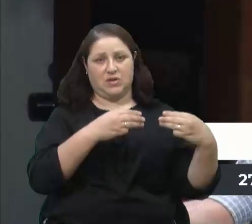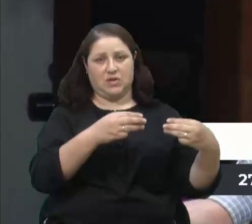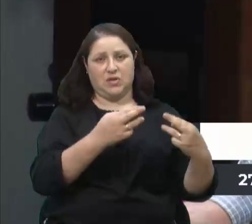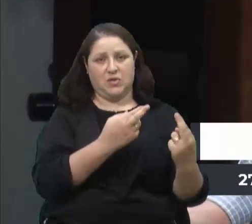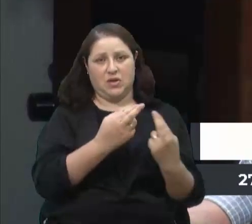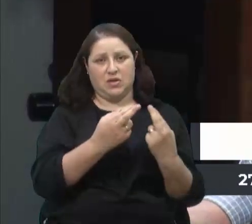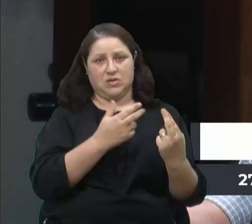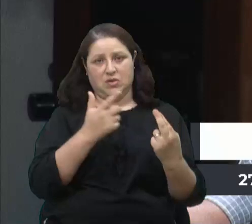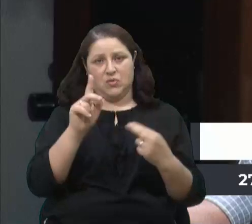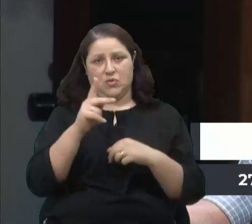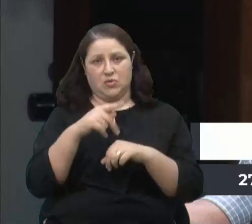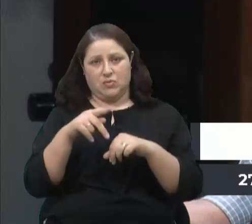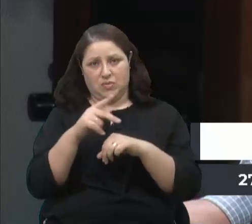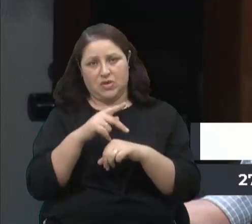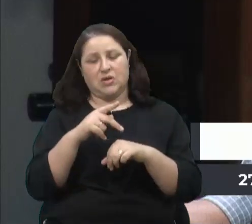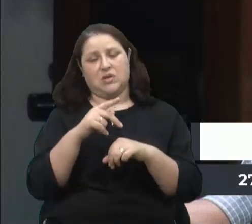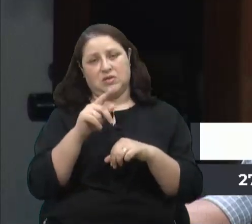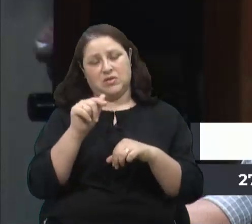Exteriores.